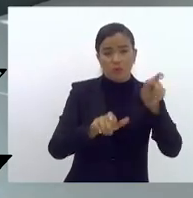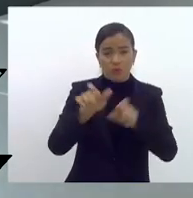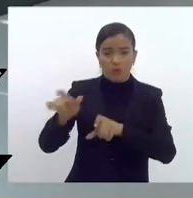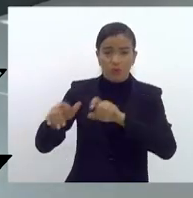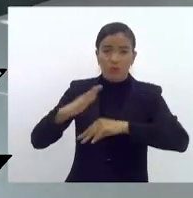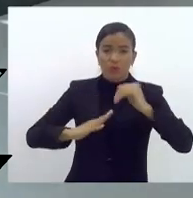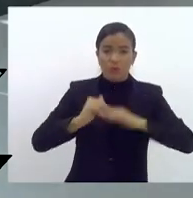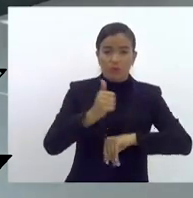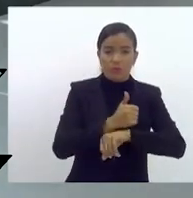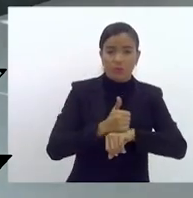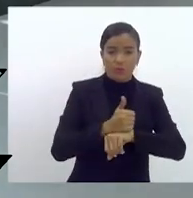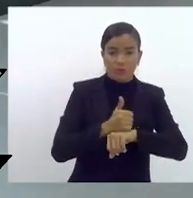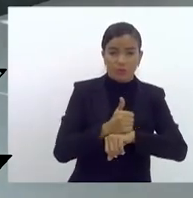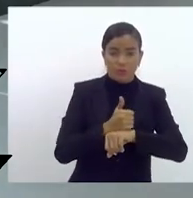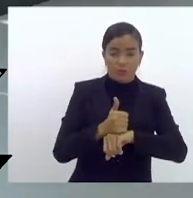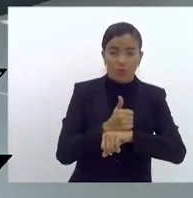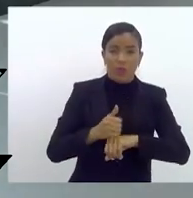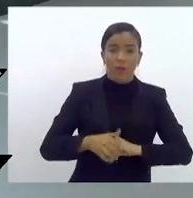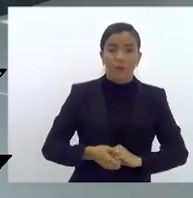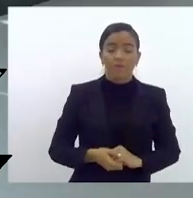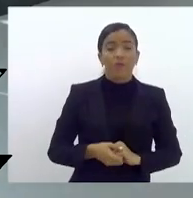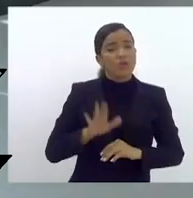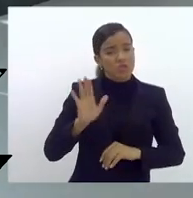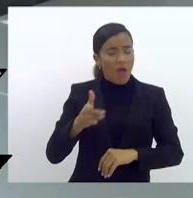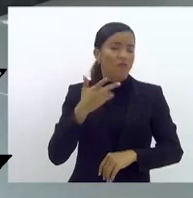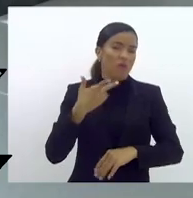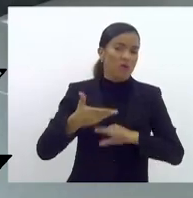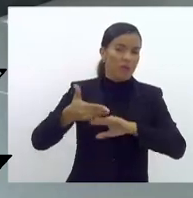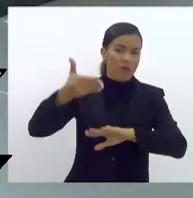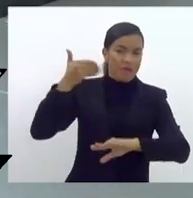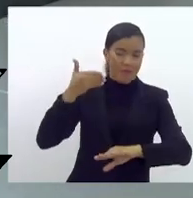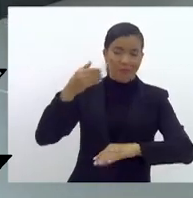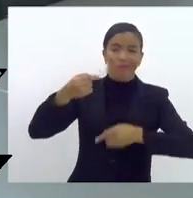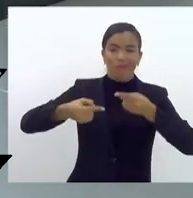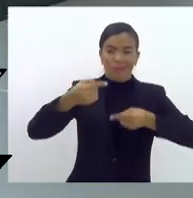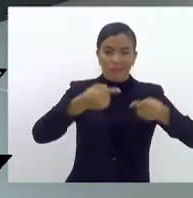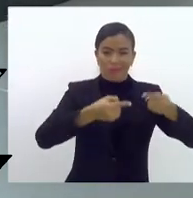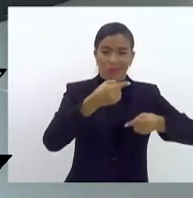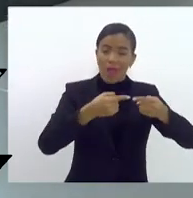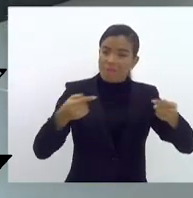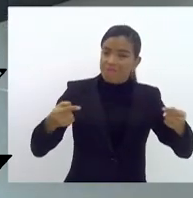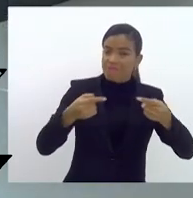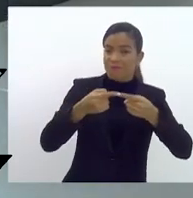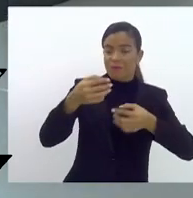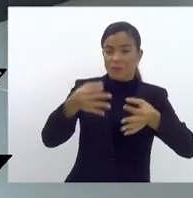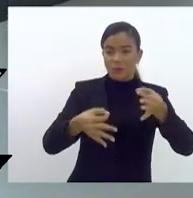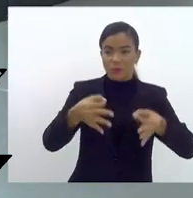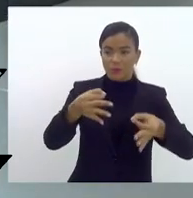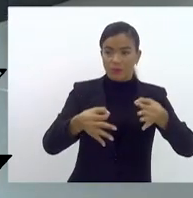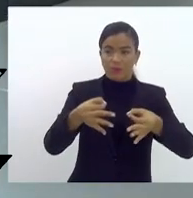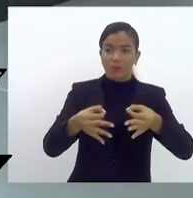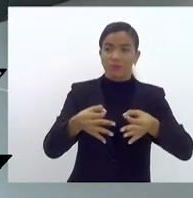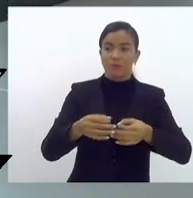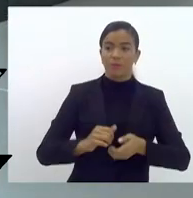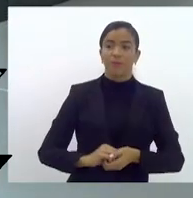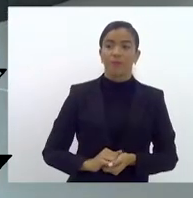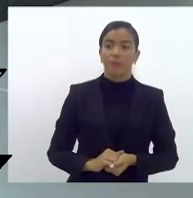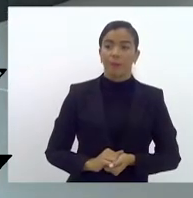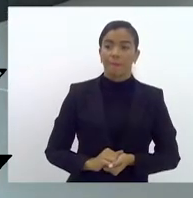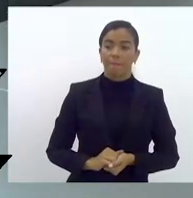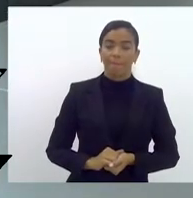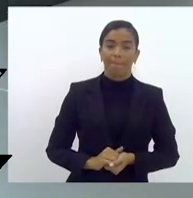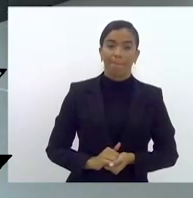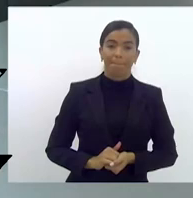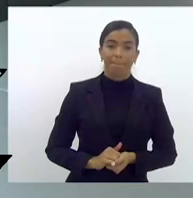parecer inclusive que já foi objeto de discussão na sessão anterior é pela juridicidade ocorre que